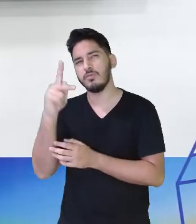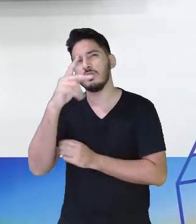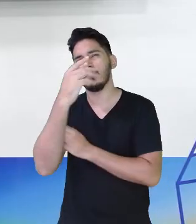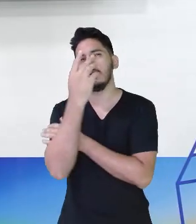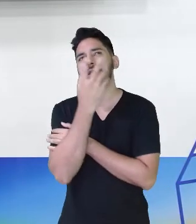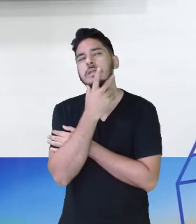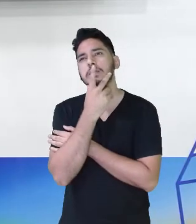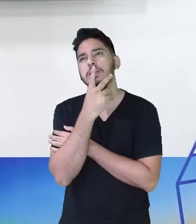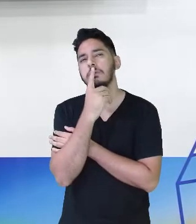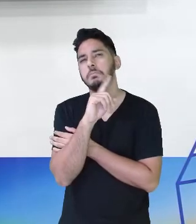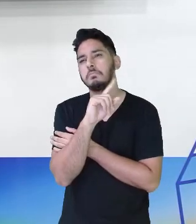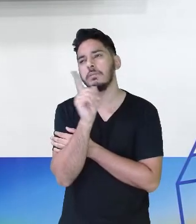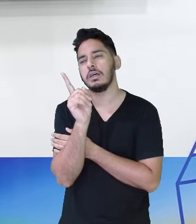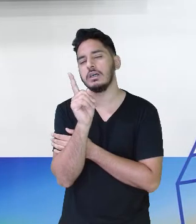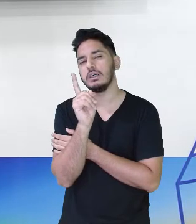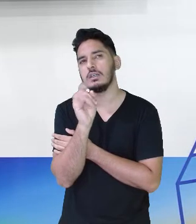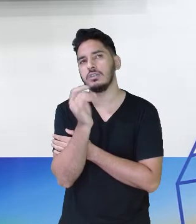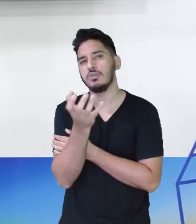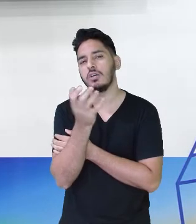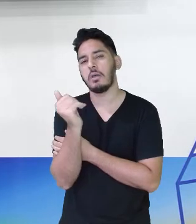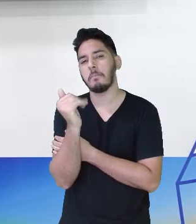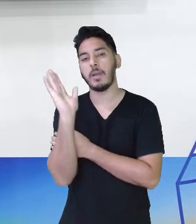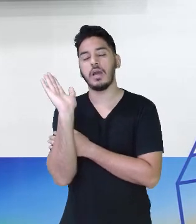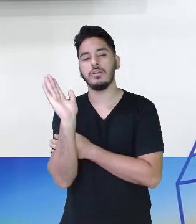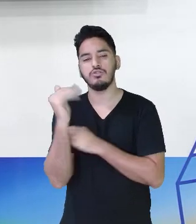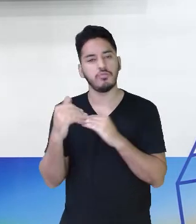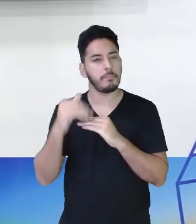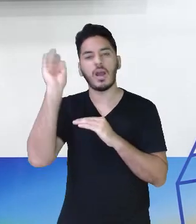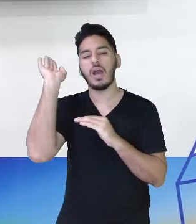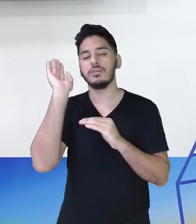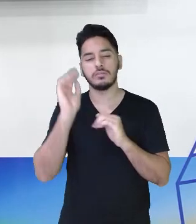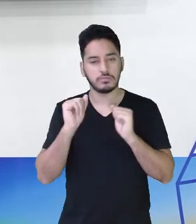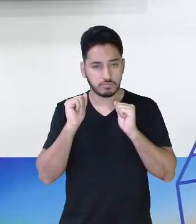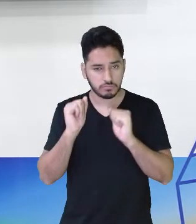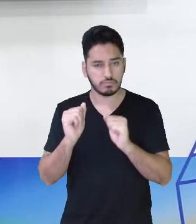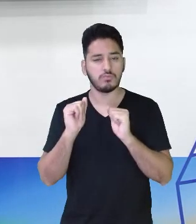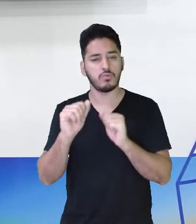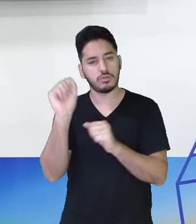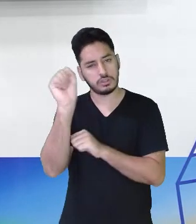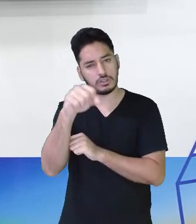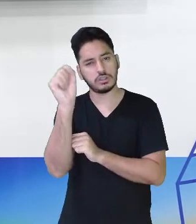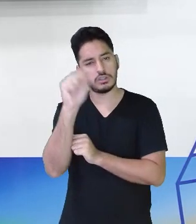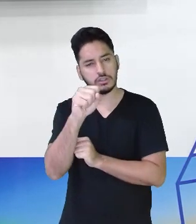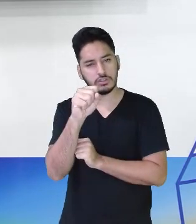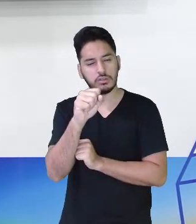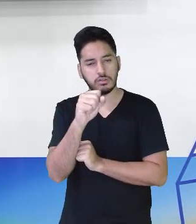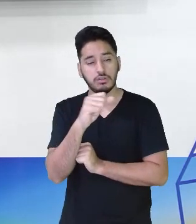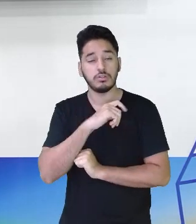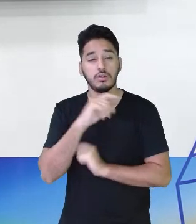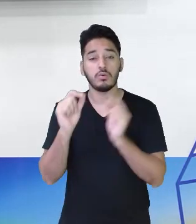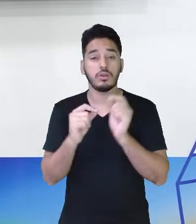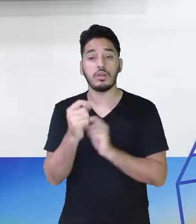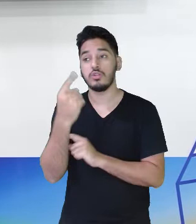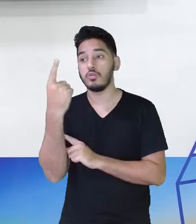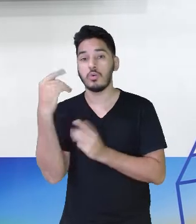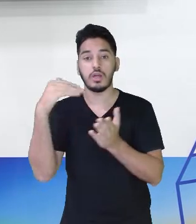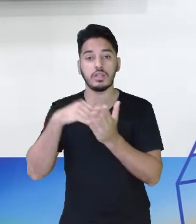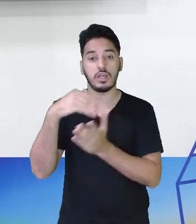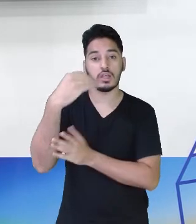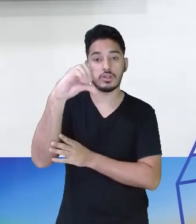Professora, mas se eu quiser mais quantidades, eu posso ter? Posso. Lembra que eu tenho meus algarismos de 1 a